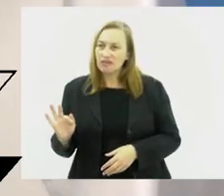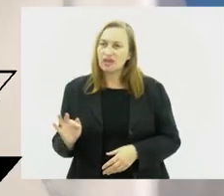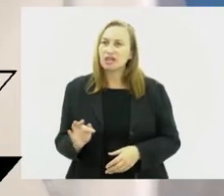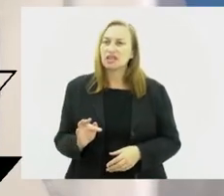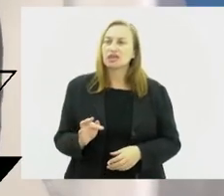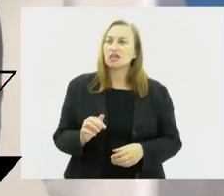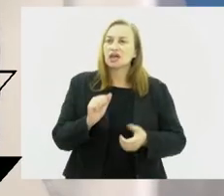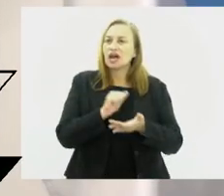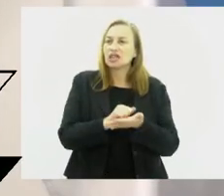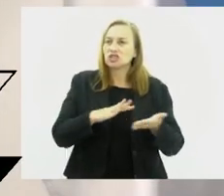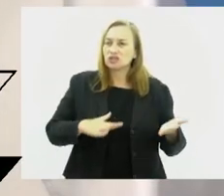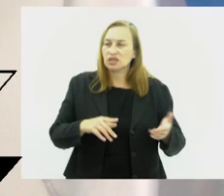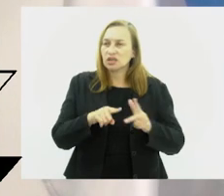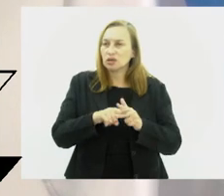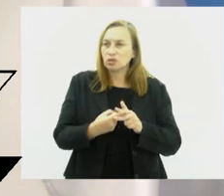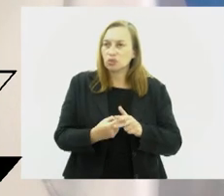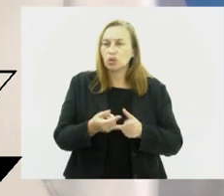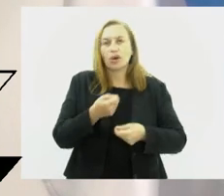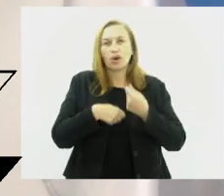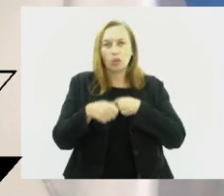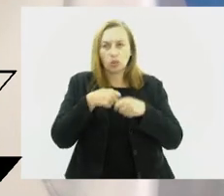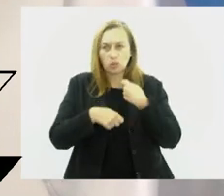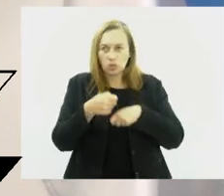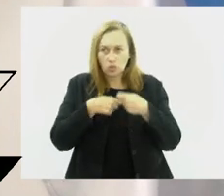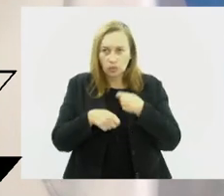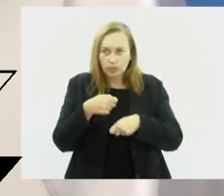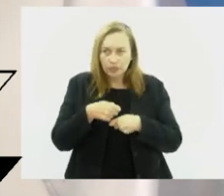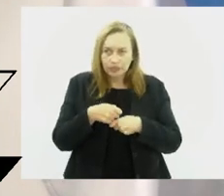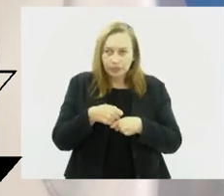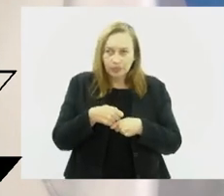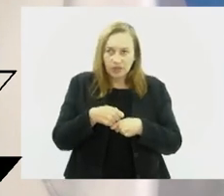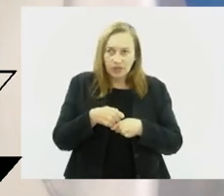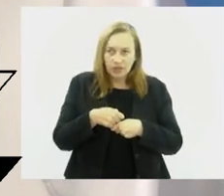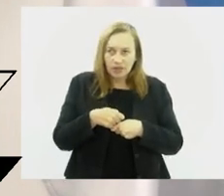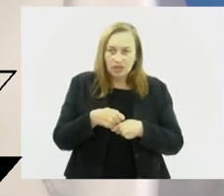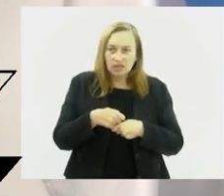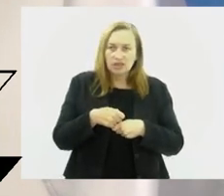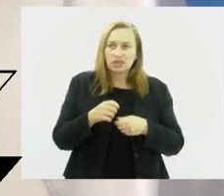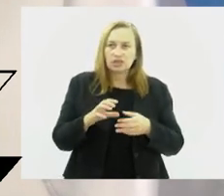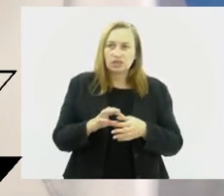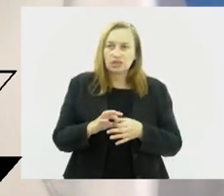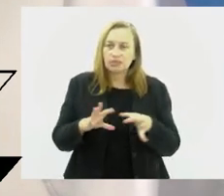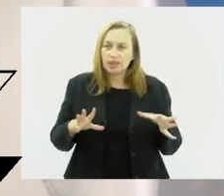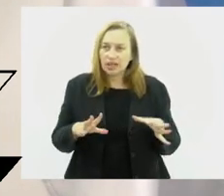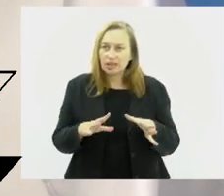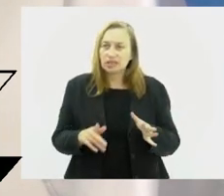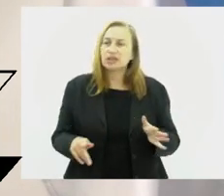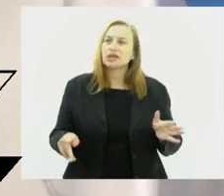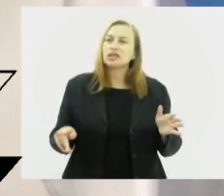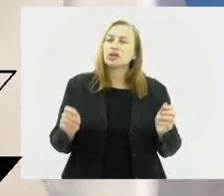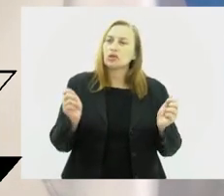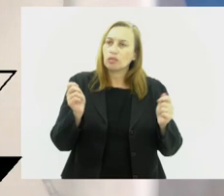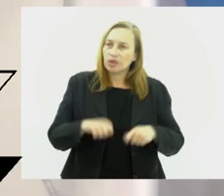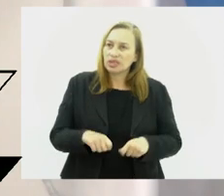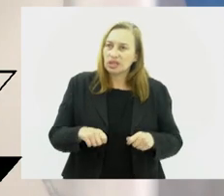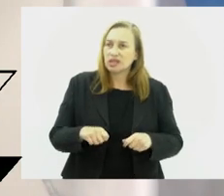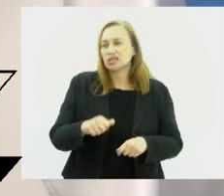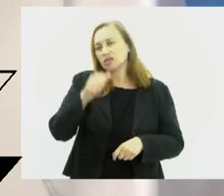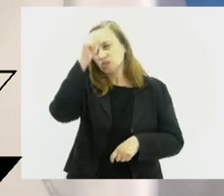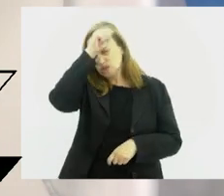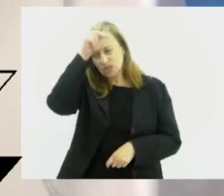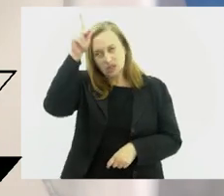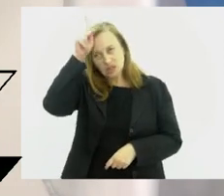a atividade, regulação da atividade econômica, concessão de alvará, que aí é competência municipal, definir horário, condições